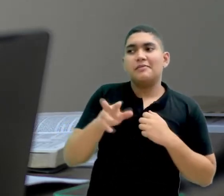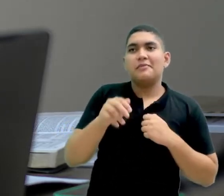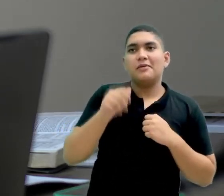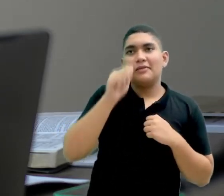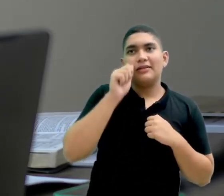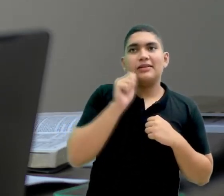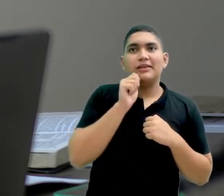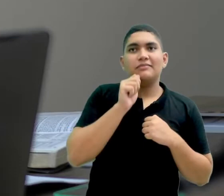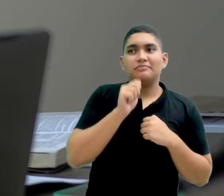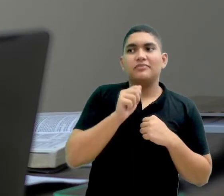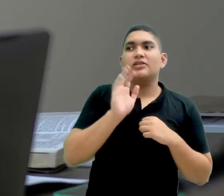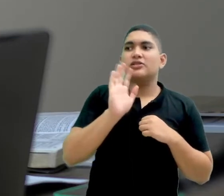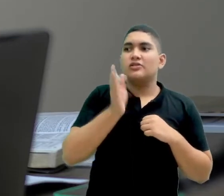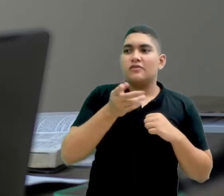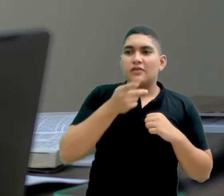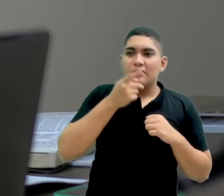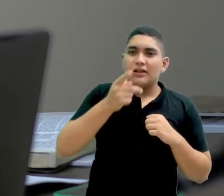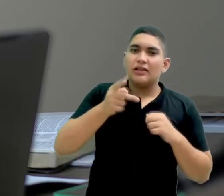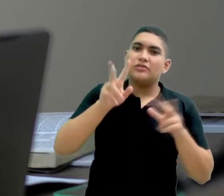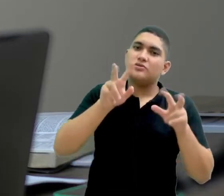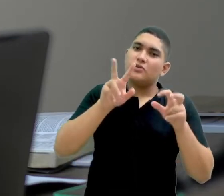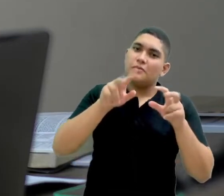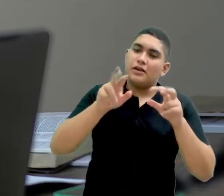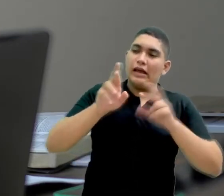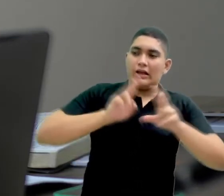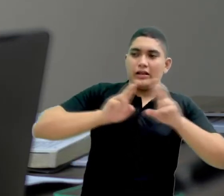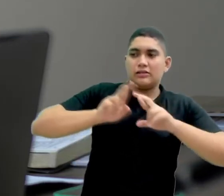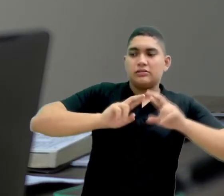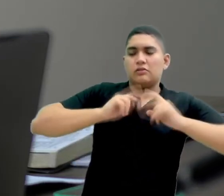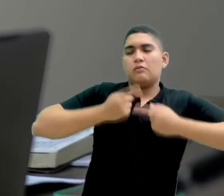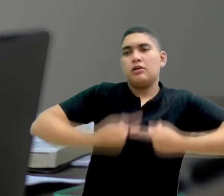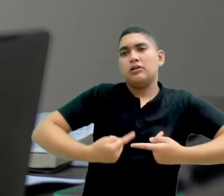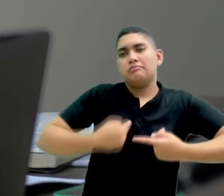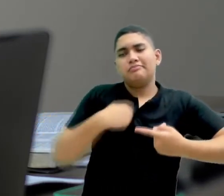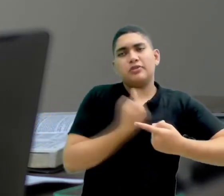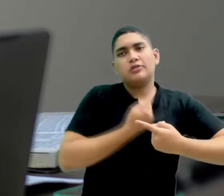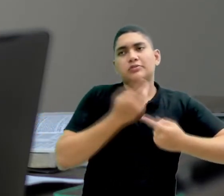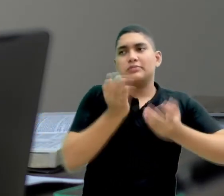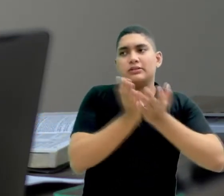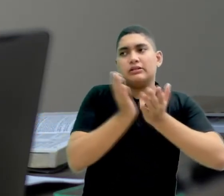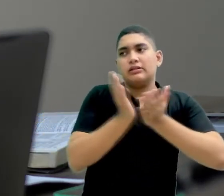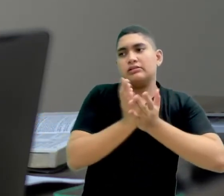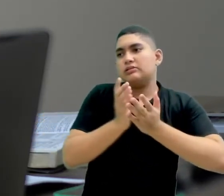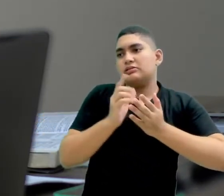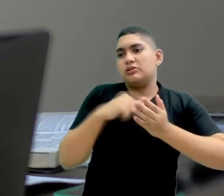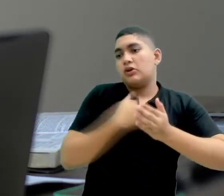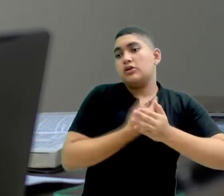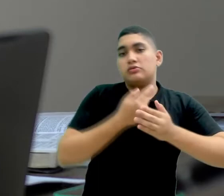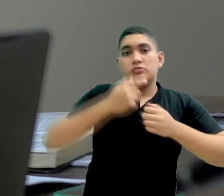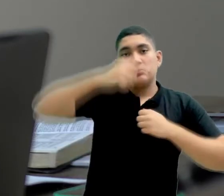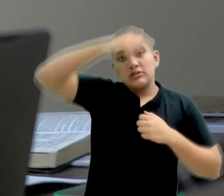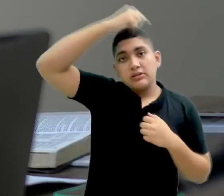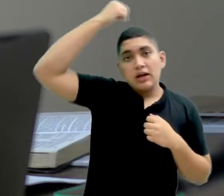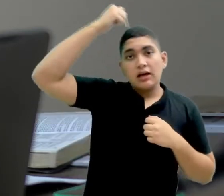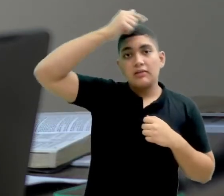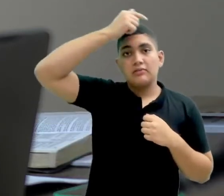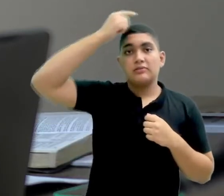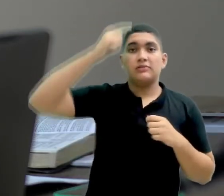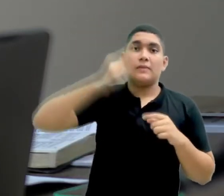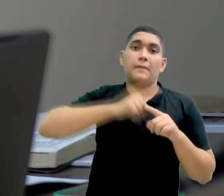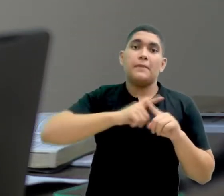da relações humanas, não é? Nós somos crentes, né? Somos santos, porém